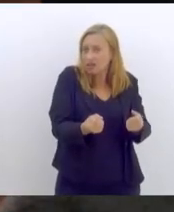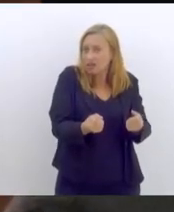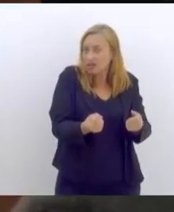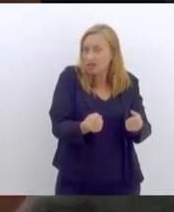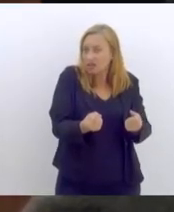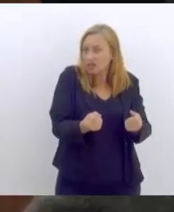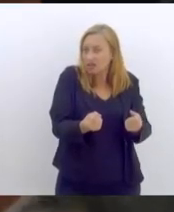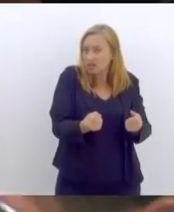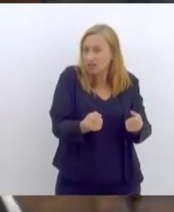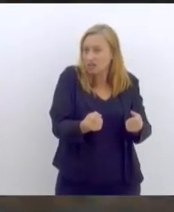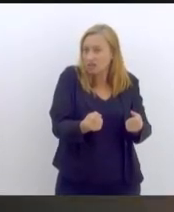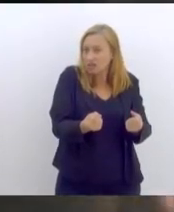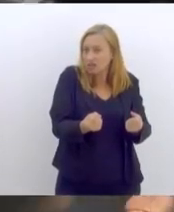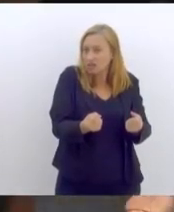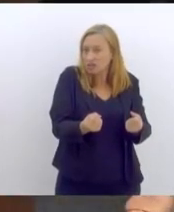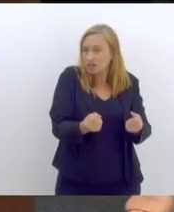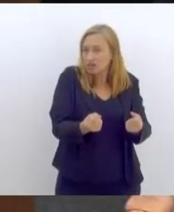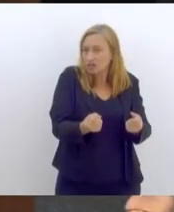mais detida